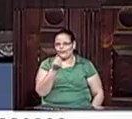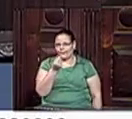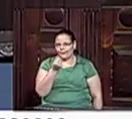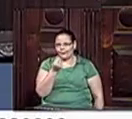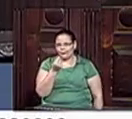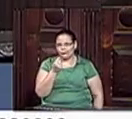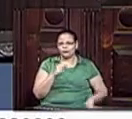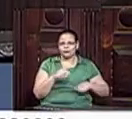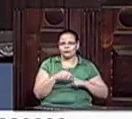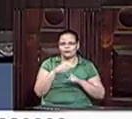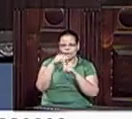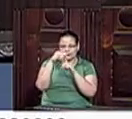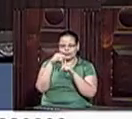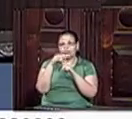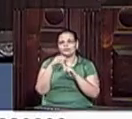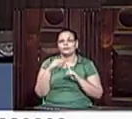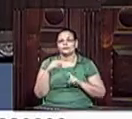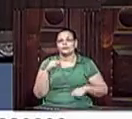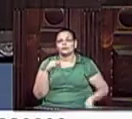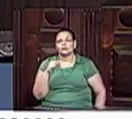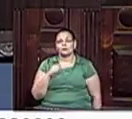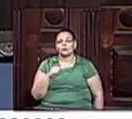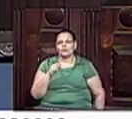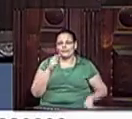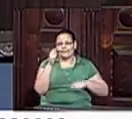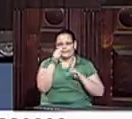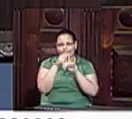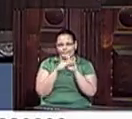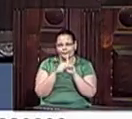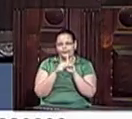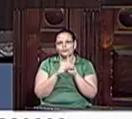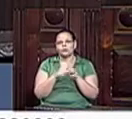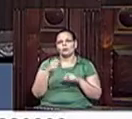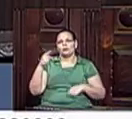de referência a ser aplicado mensalmente ao